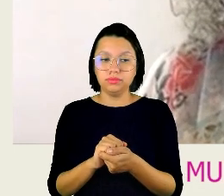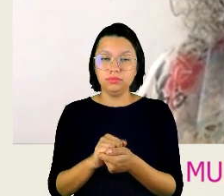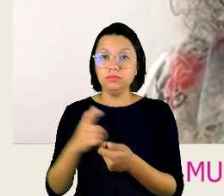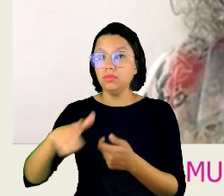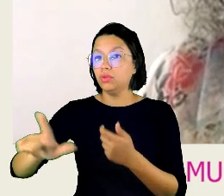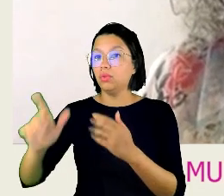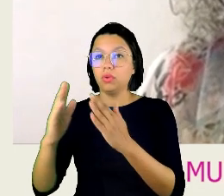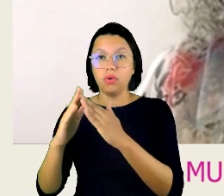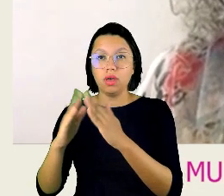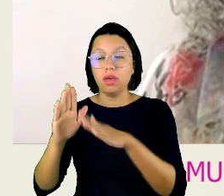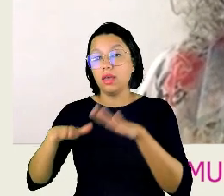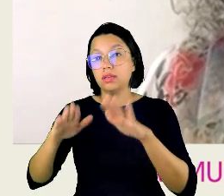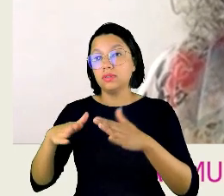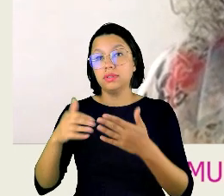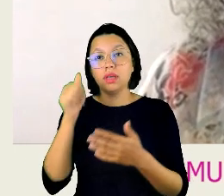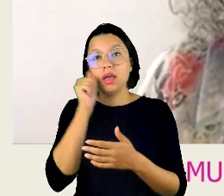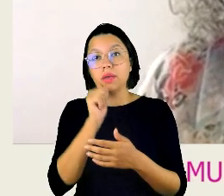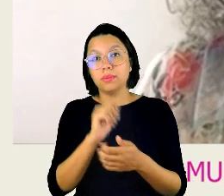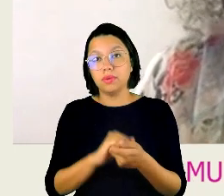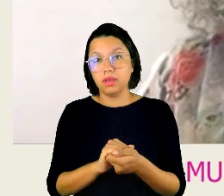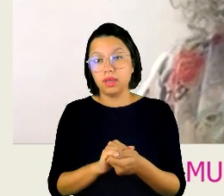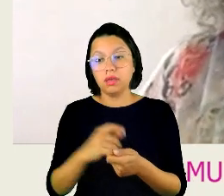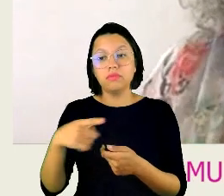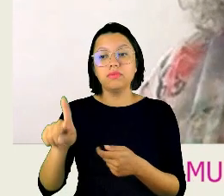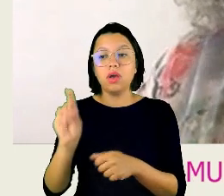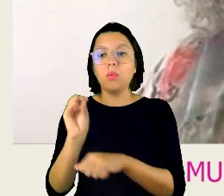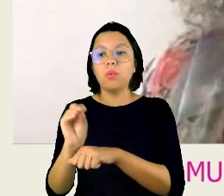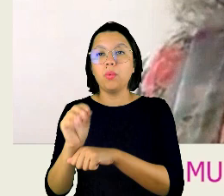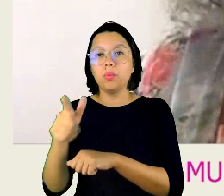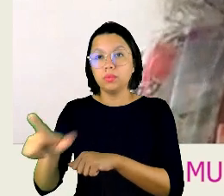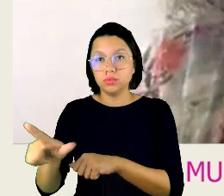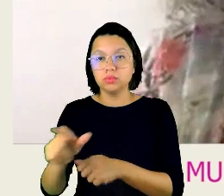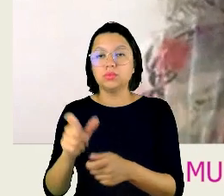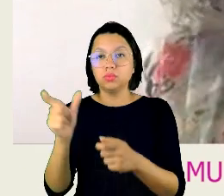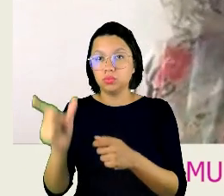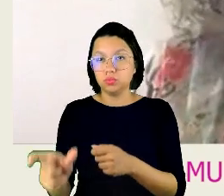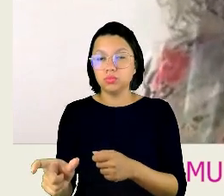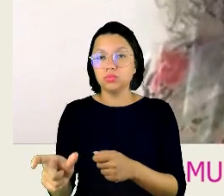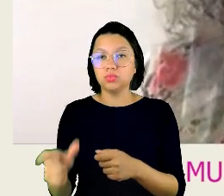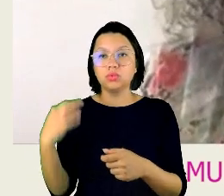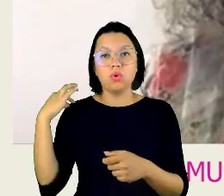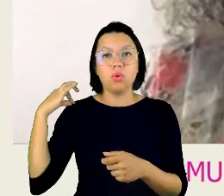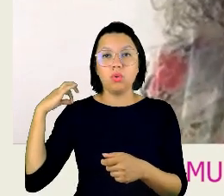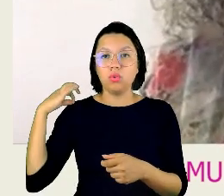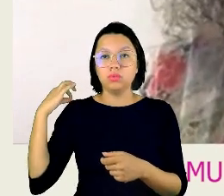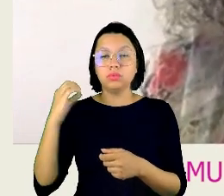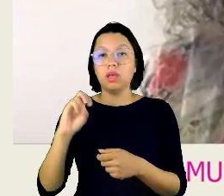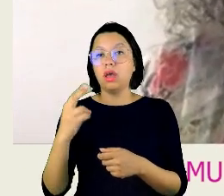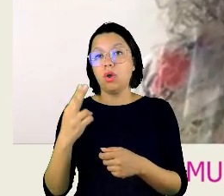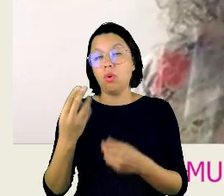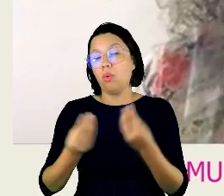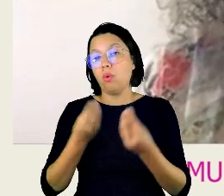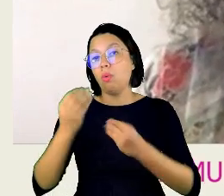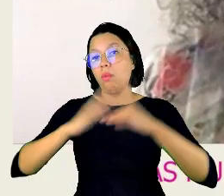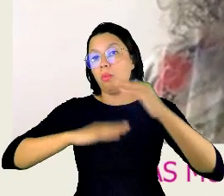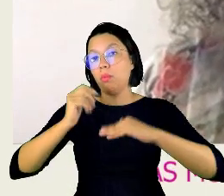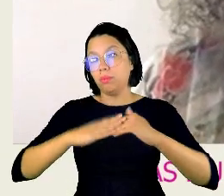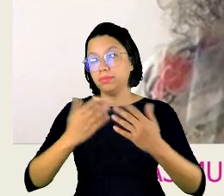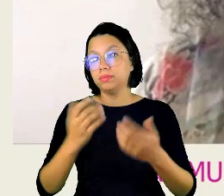em outra casa, às vezes, e as mulheres vão e cuidam desse outro, de forma voluntária ou como uma